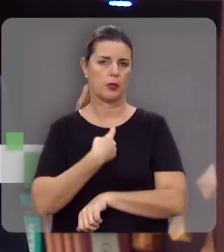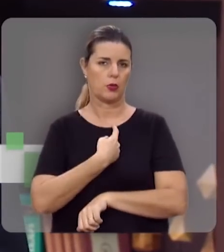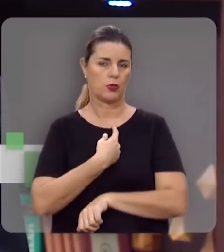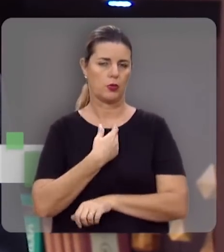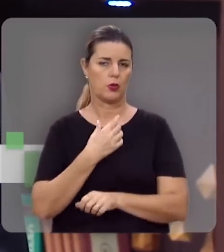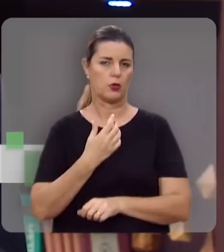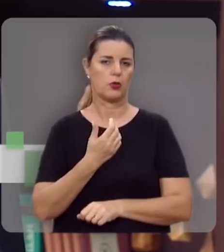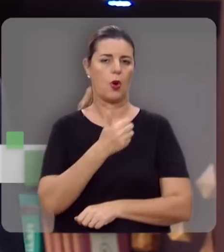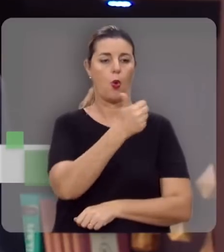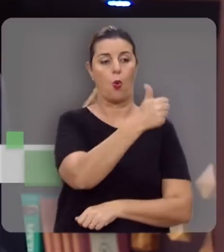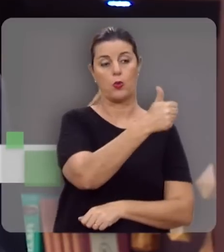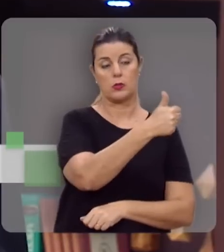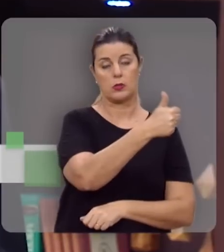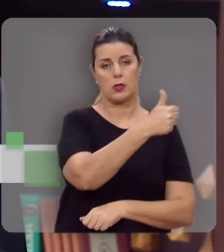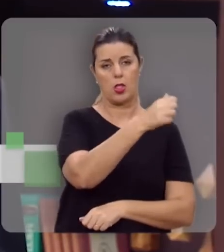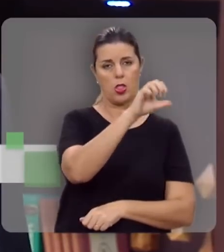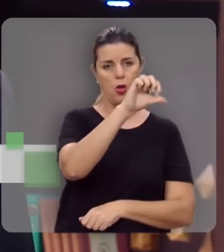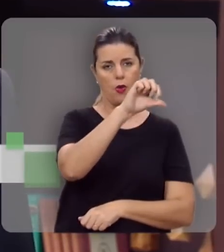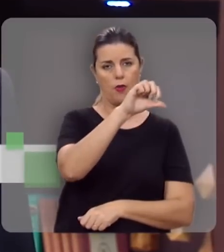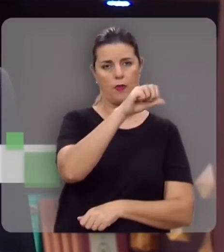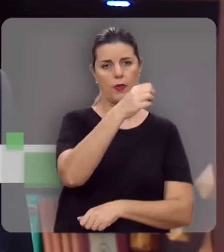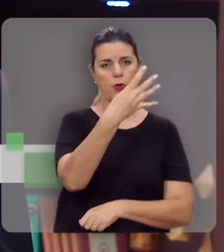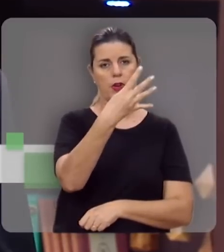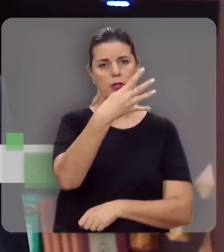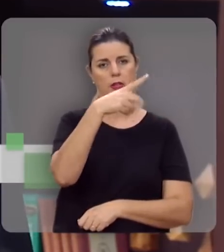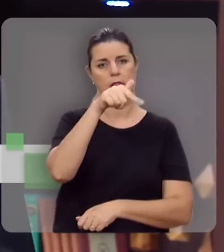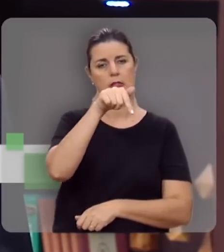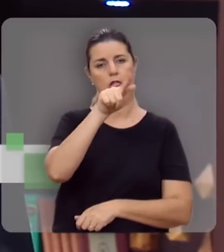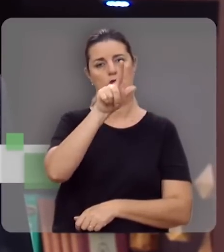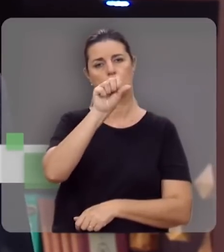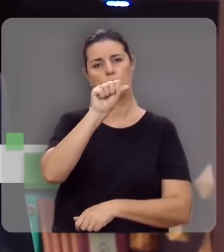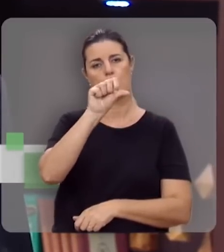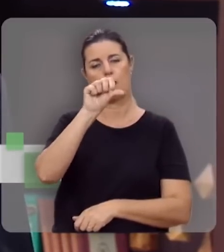para a gente. O código de área é o